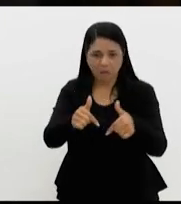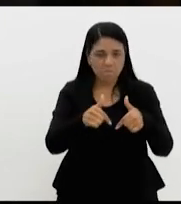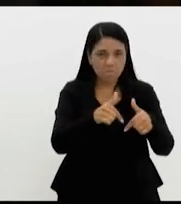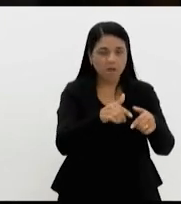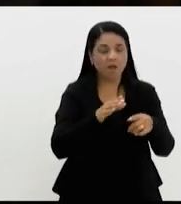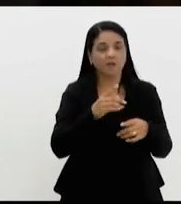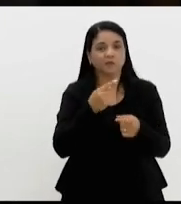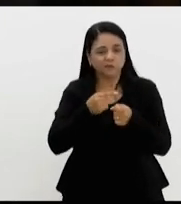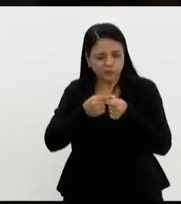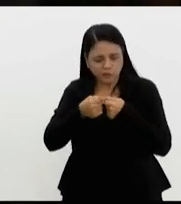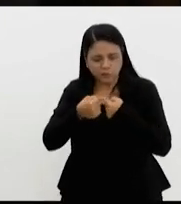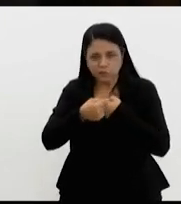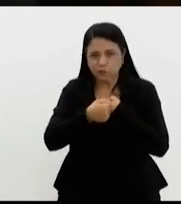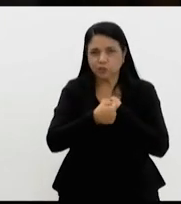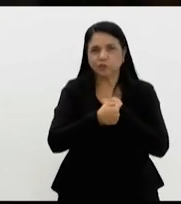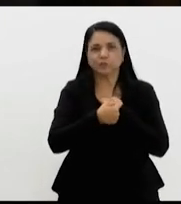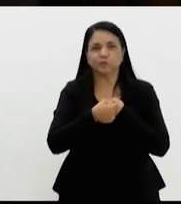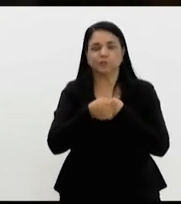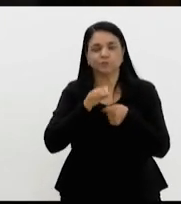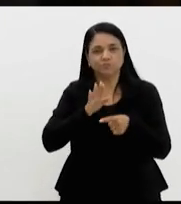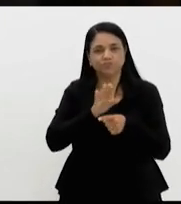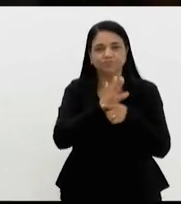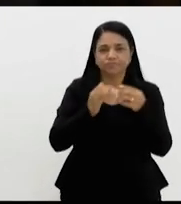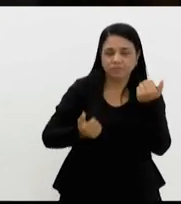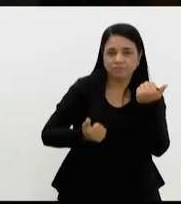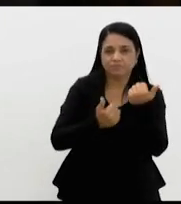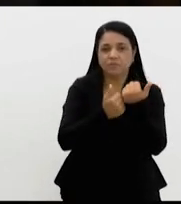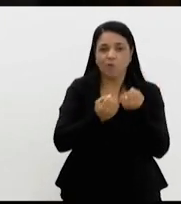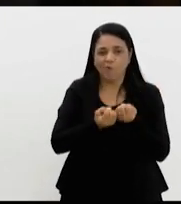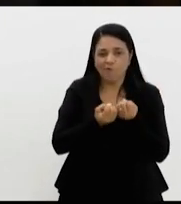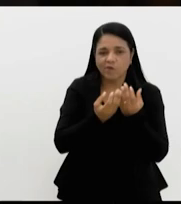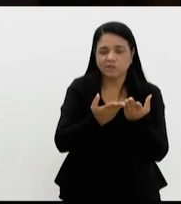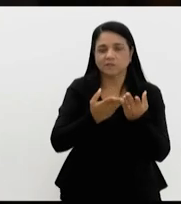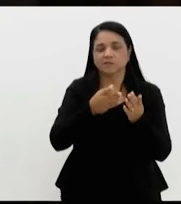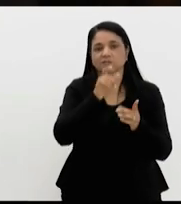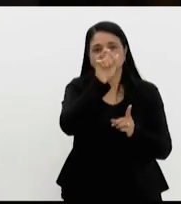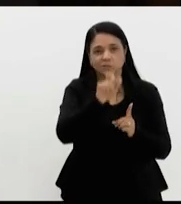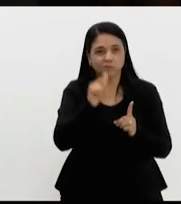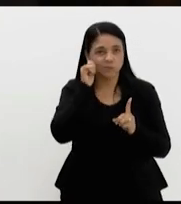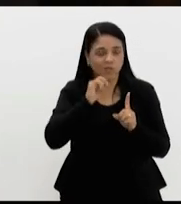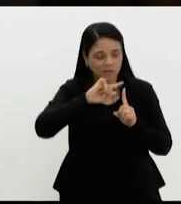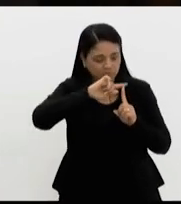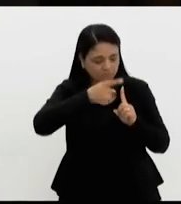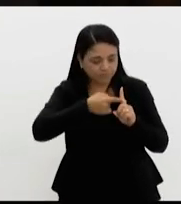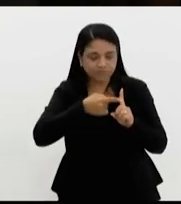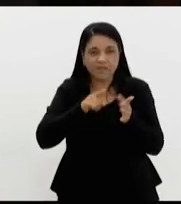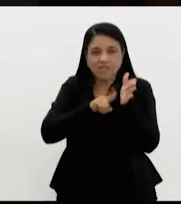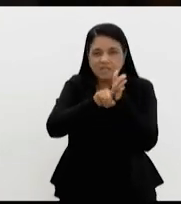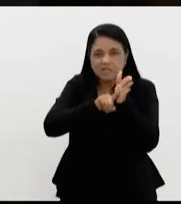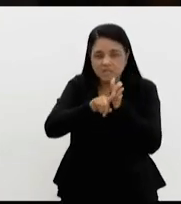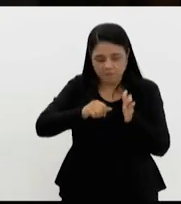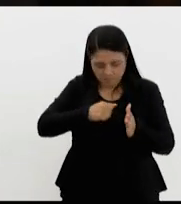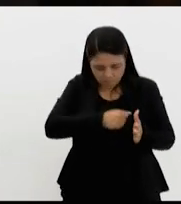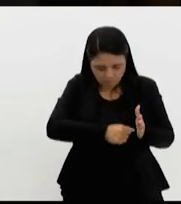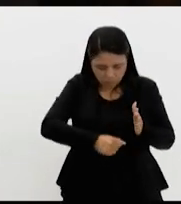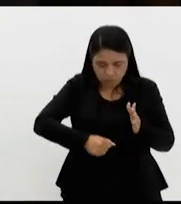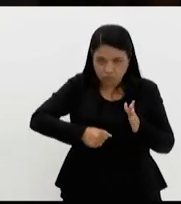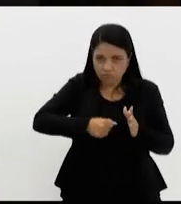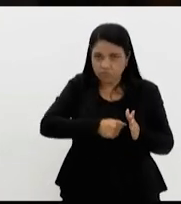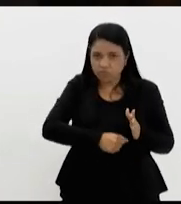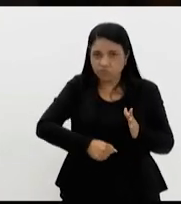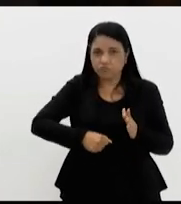nosso Estado para que eles possam oferecer às gestantes o exame morfológico no primeiro trimestre da gravidez e no